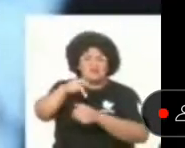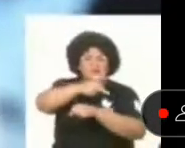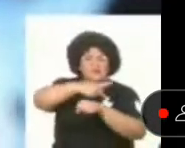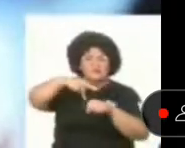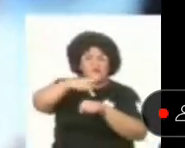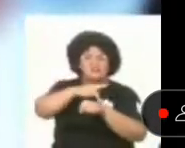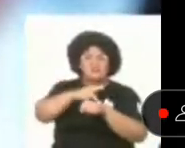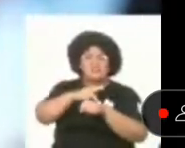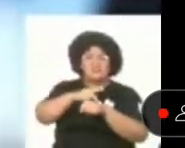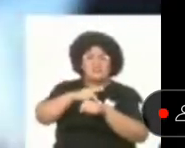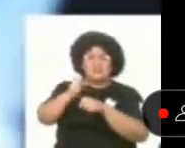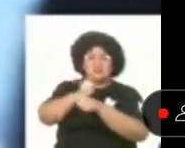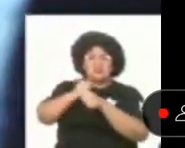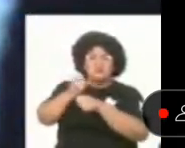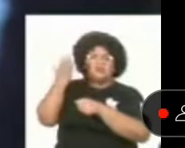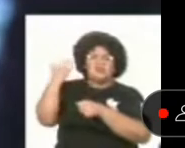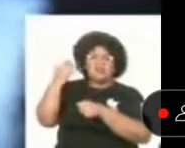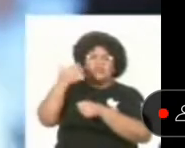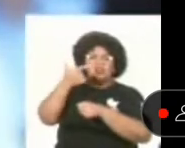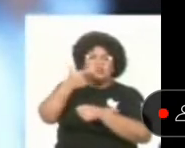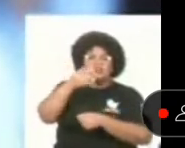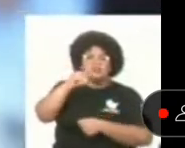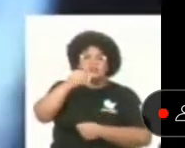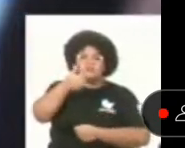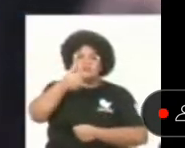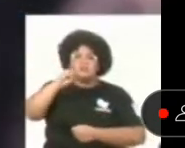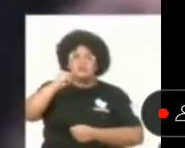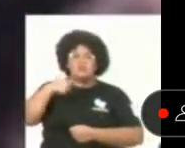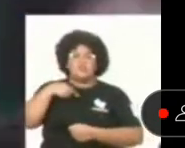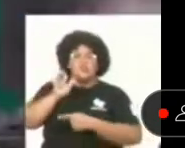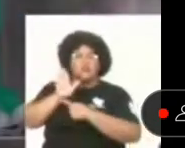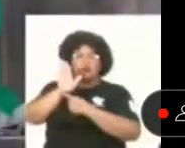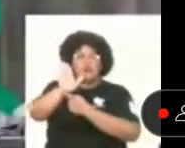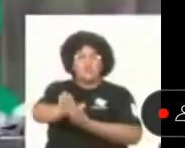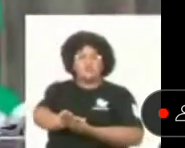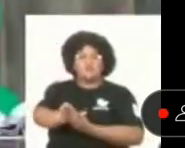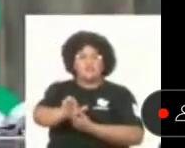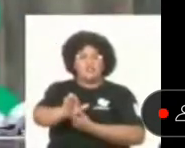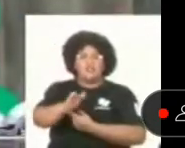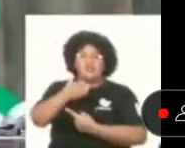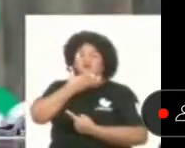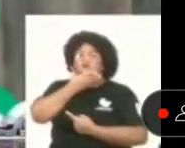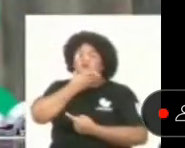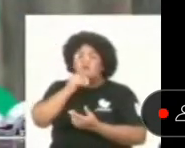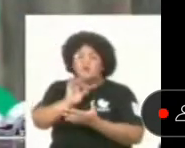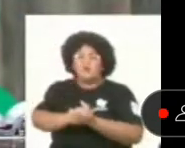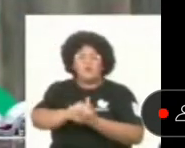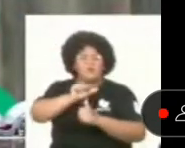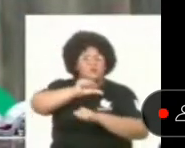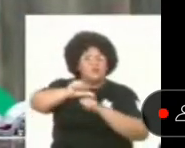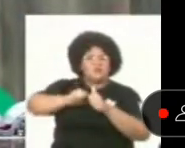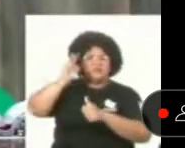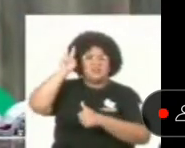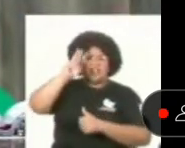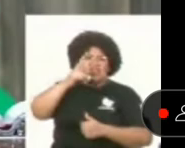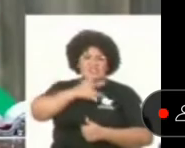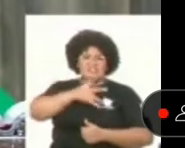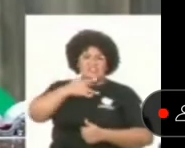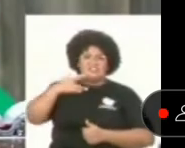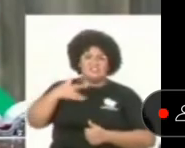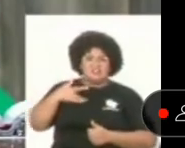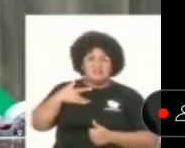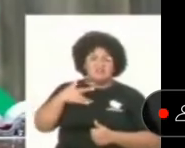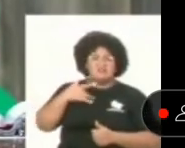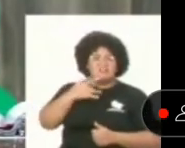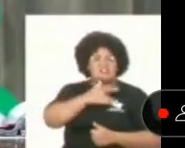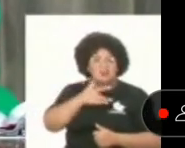Desde 2018, com o atentado do meu marido, mudou toda a nossa história de vida, minha saúde, a saúde da minha